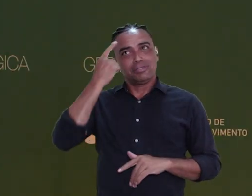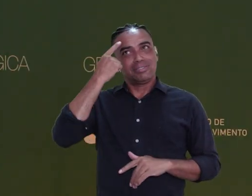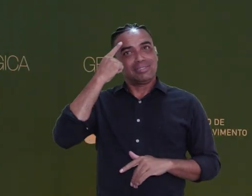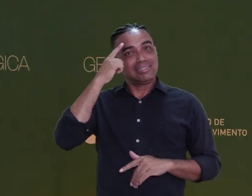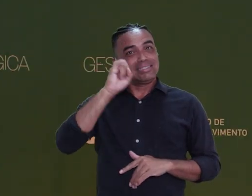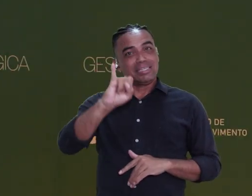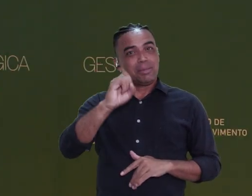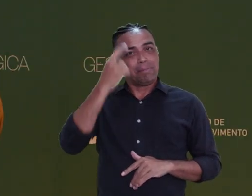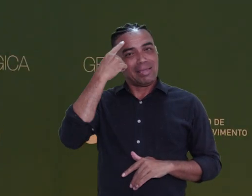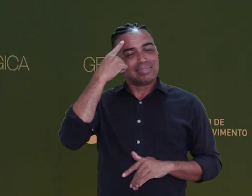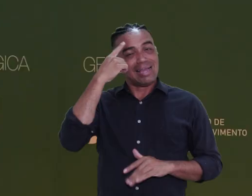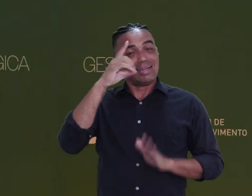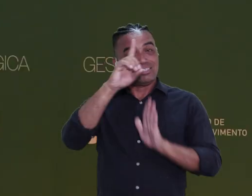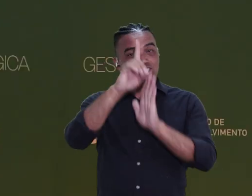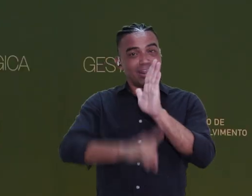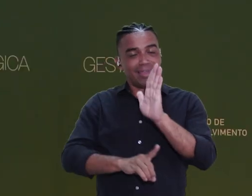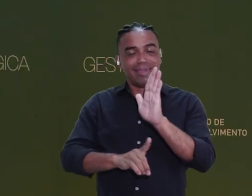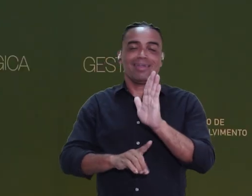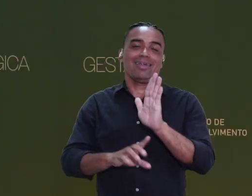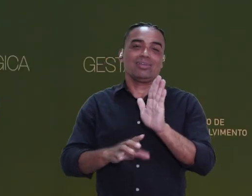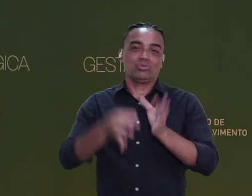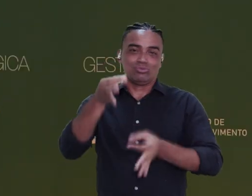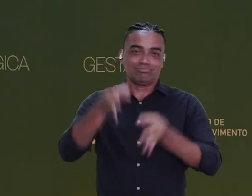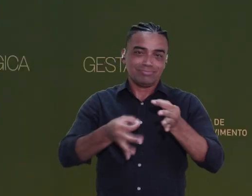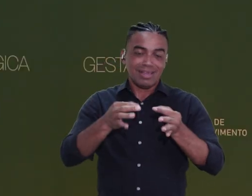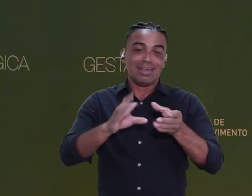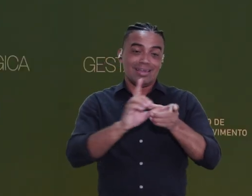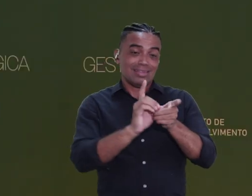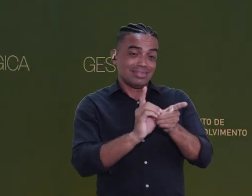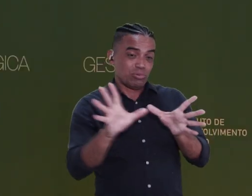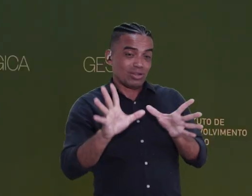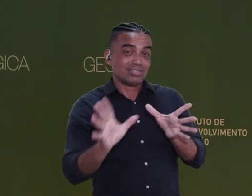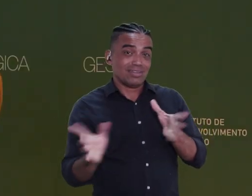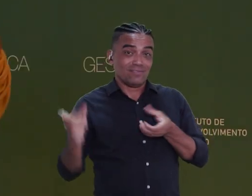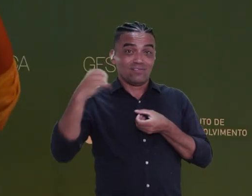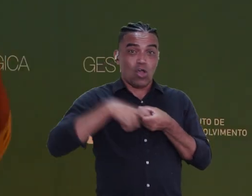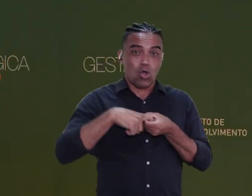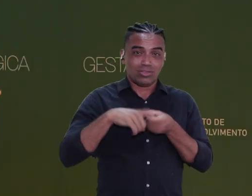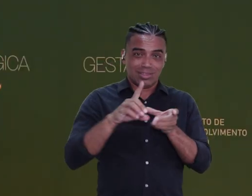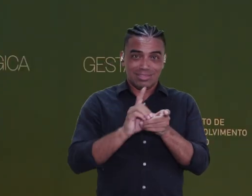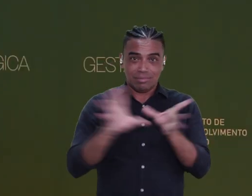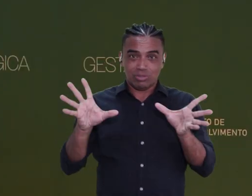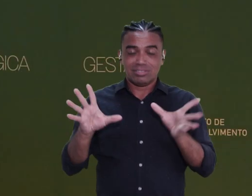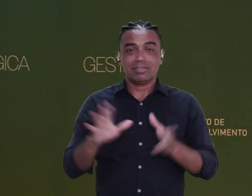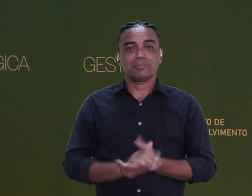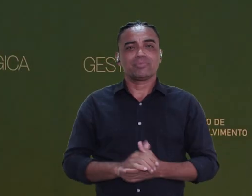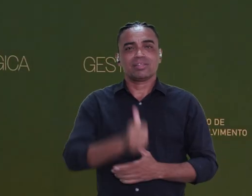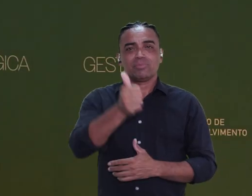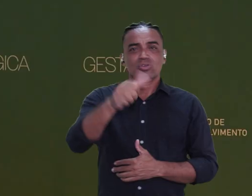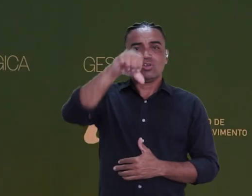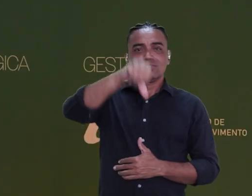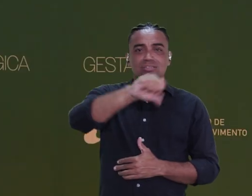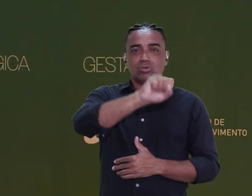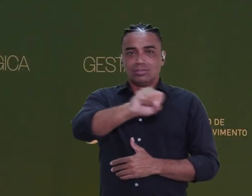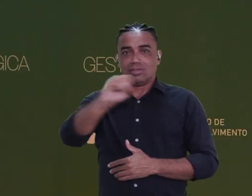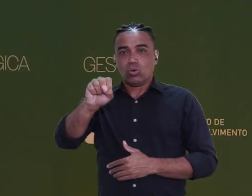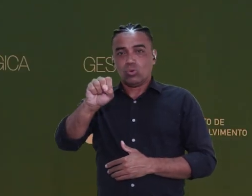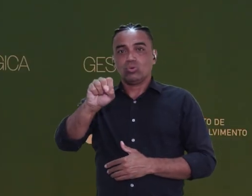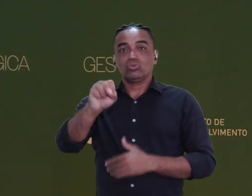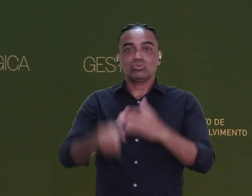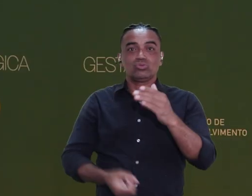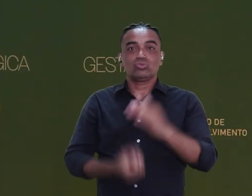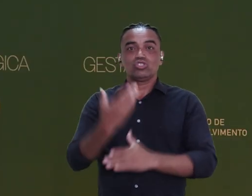nos direitos, né, na democracia, no restabelecimento da democracia. A partir de 1988,